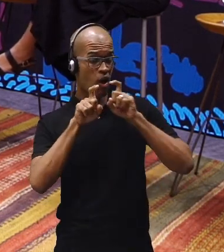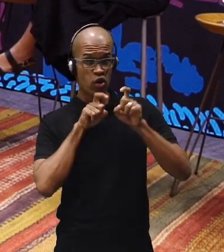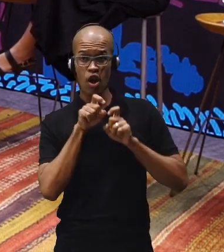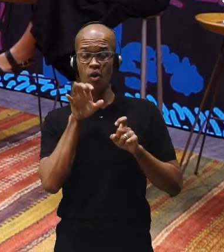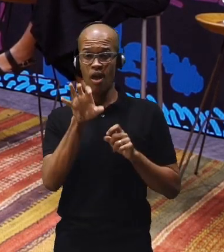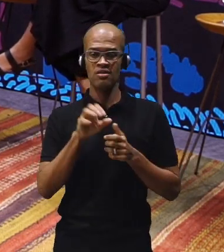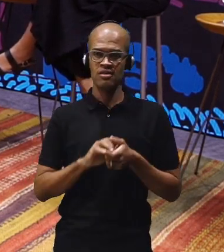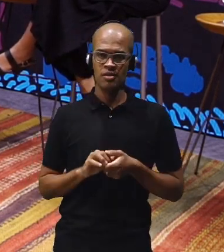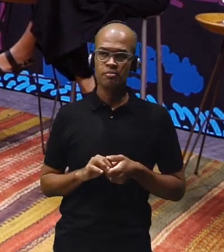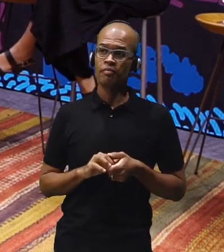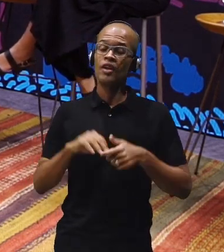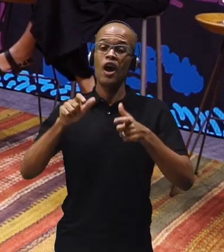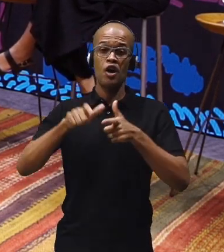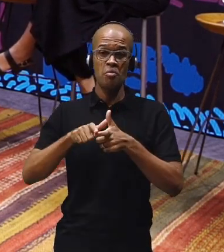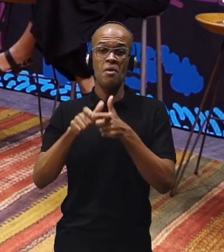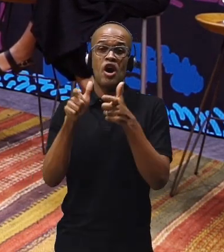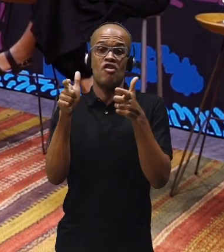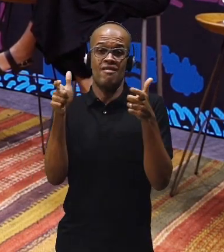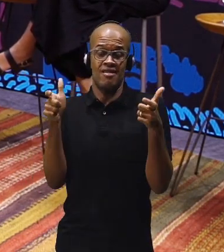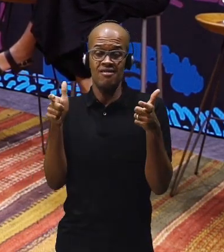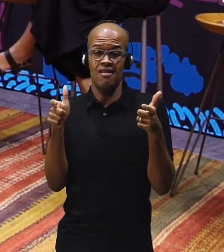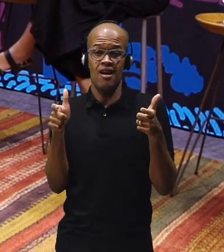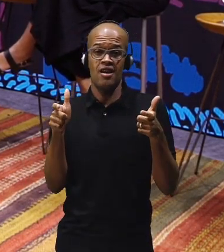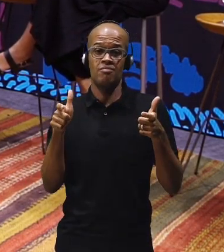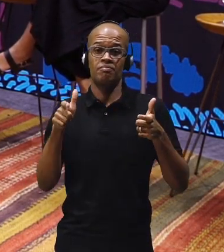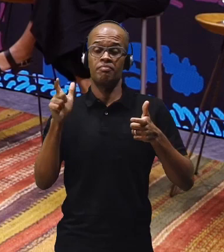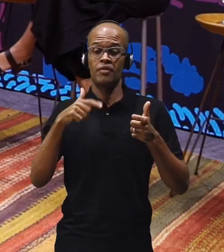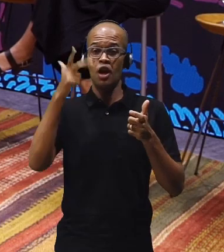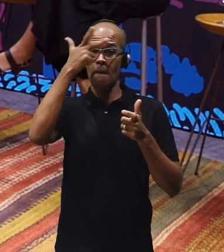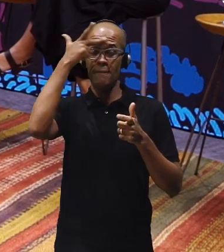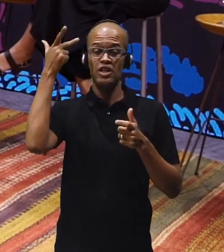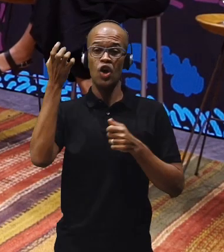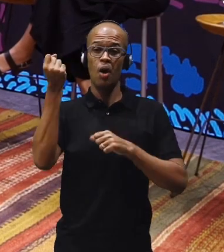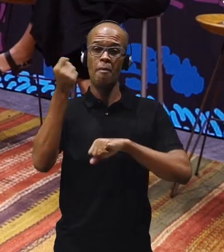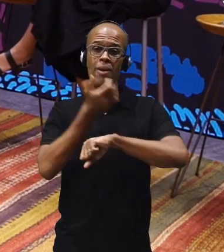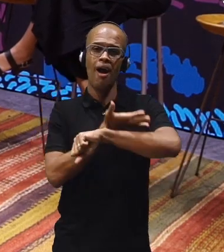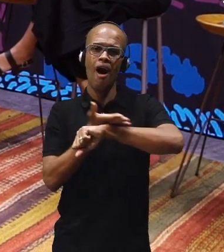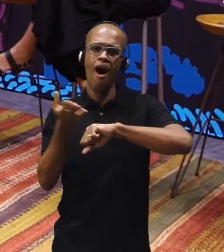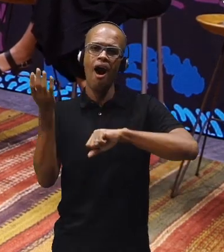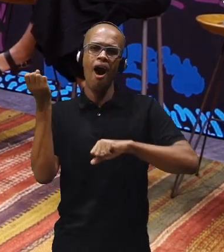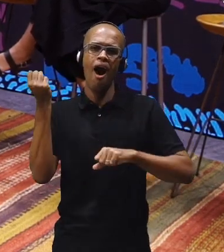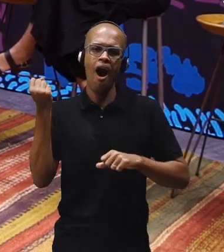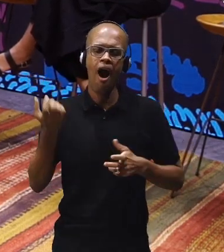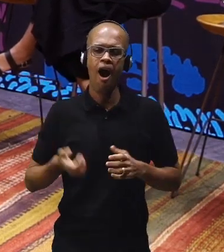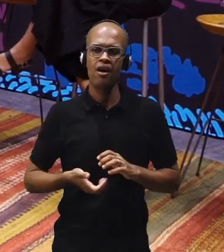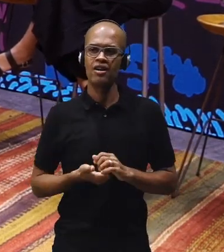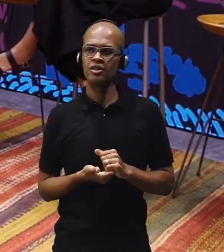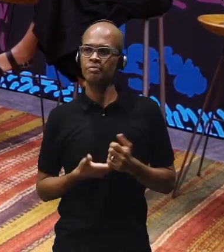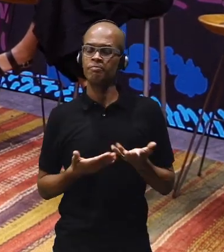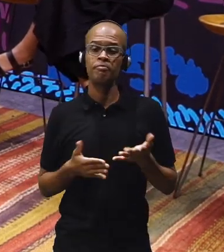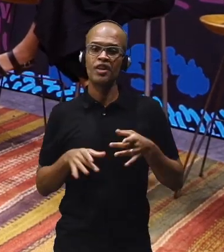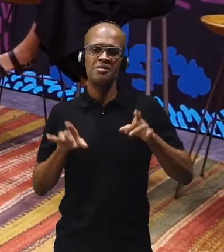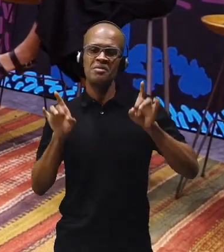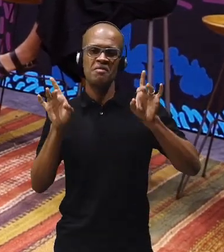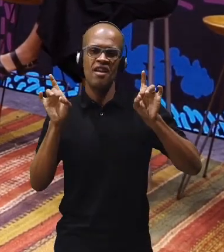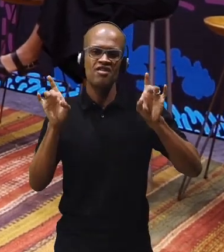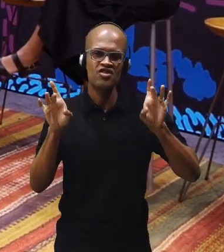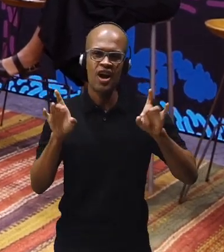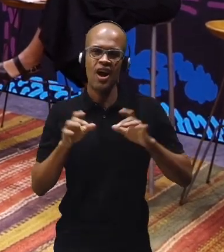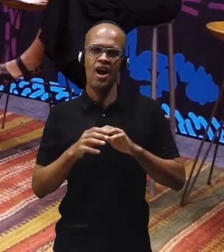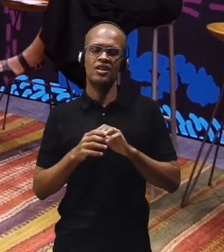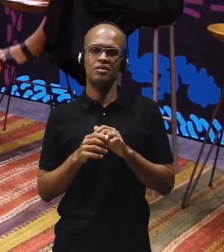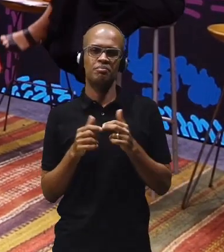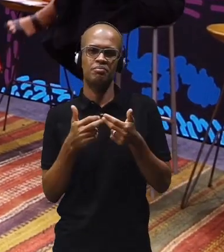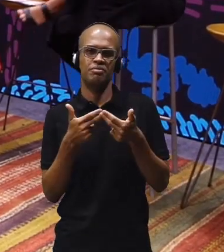isso, maioritariamente pessoas brancas, né, privilegiadas, etc.